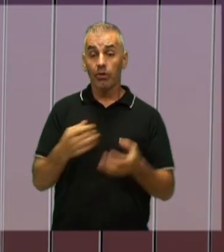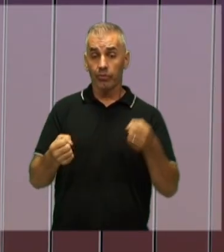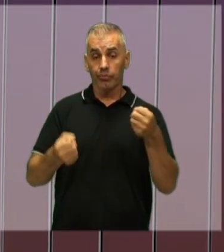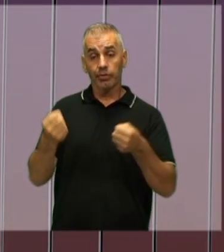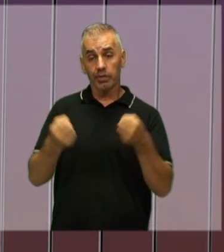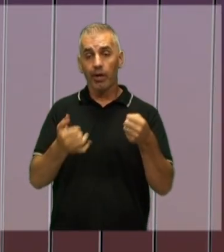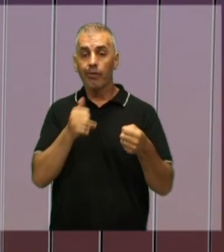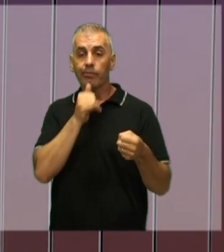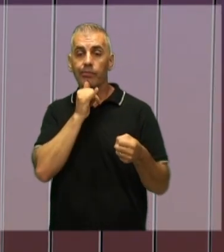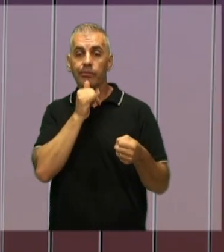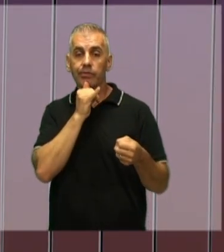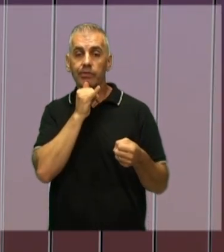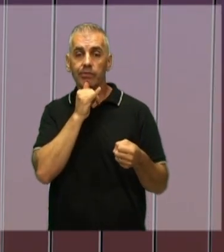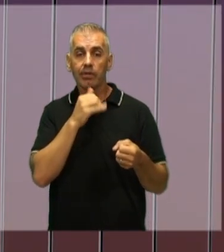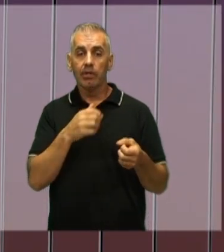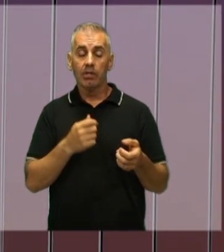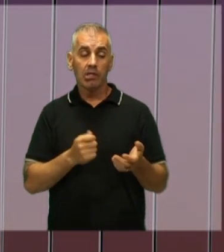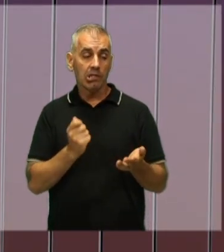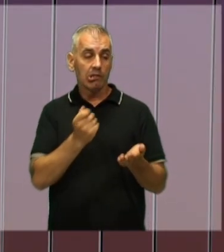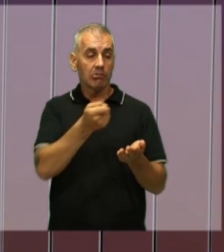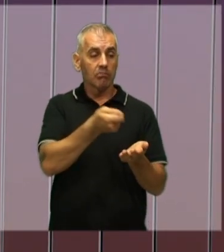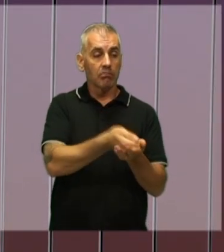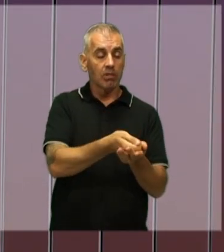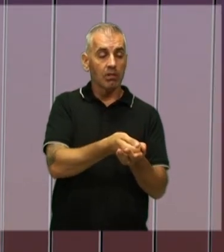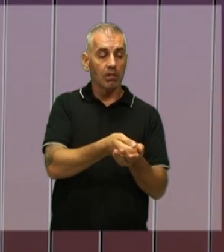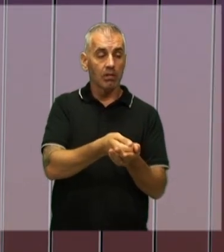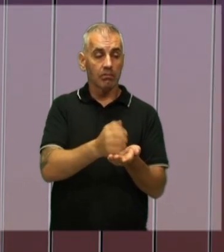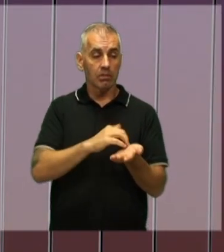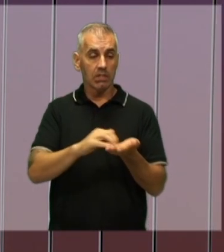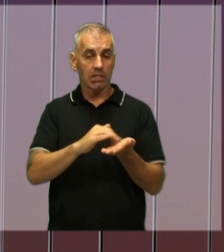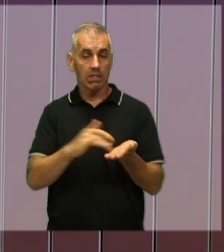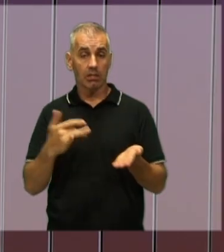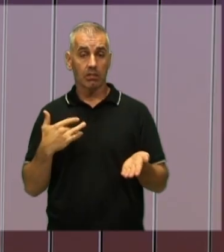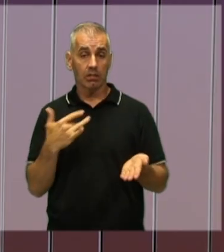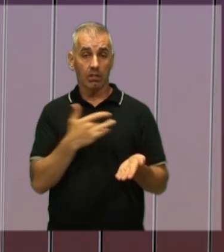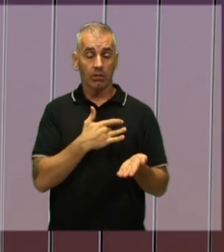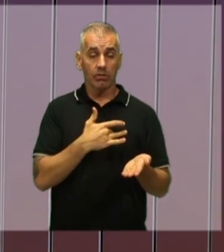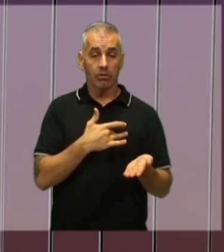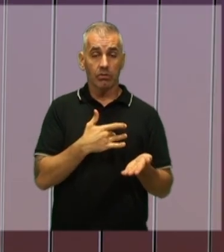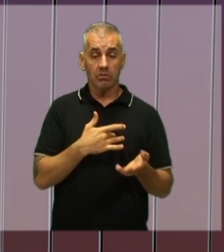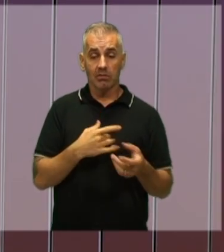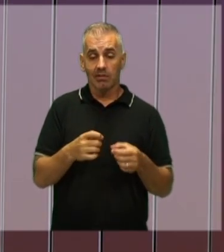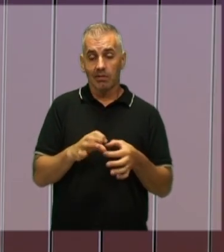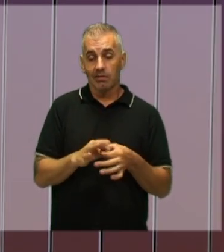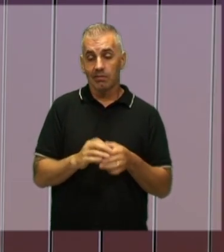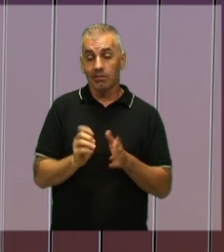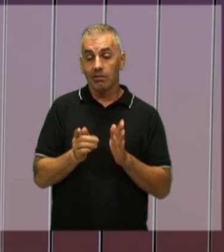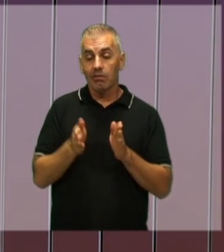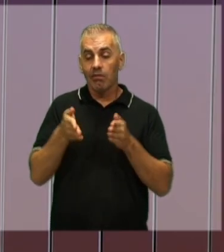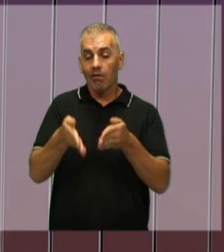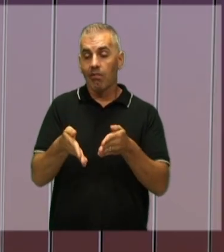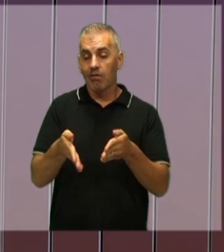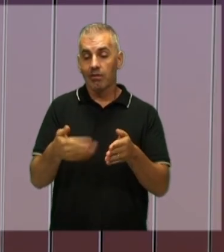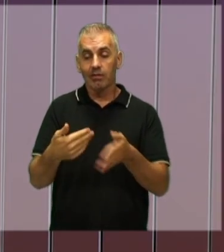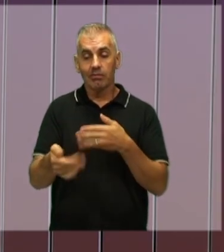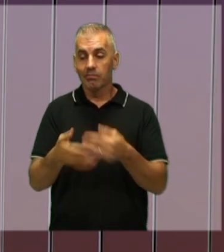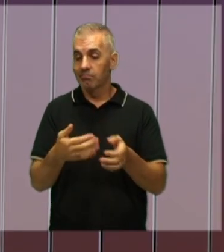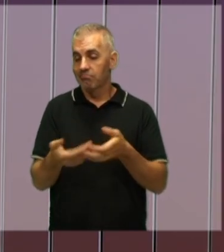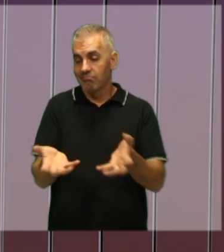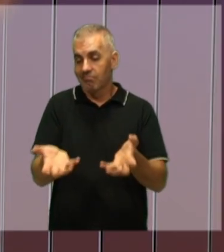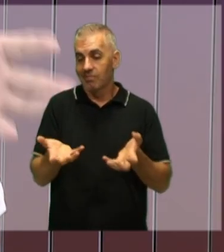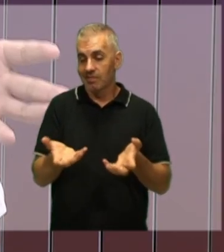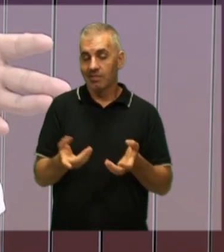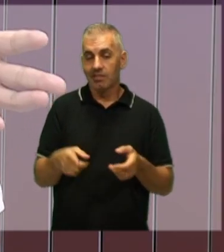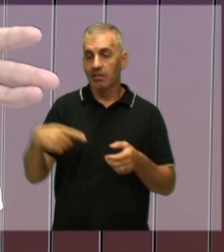exemplo. Se eu destinar para a Secretaria da Saúde, ela coloca na UBS que ela quiser. Se eu destinar lá para